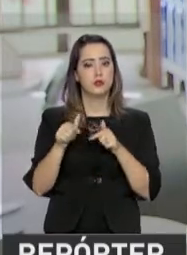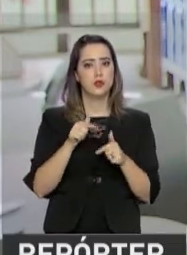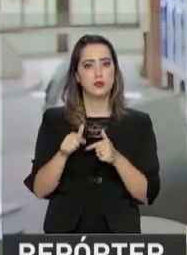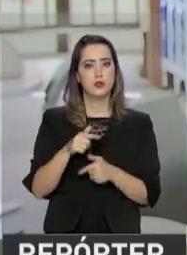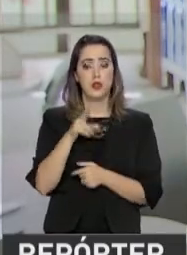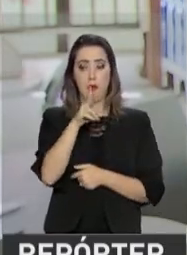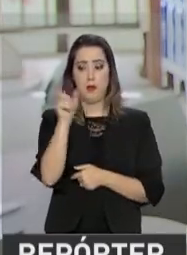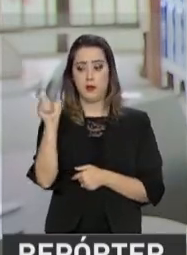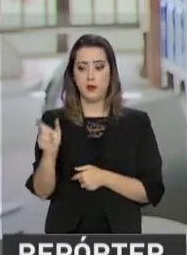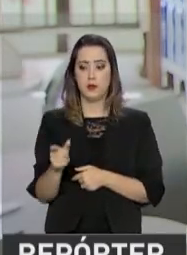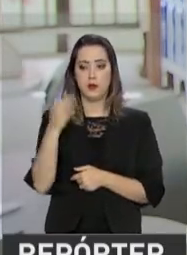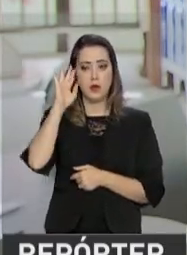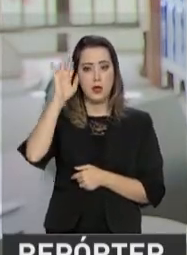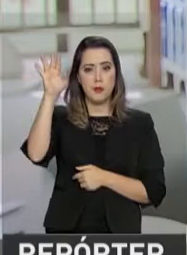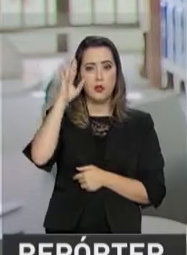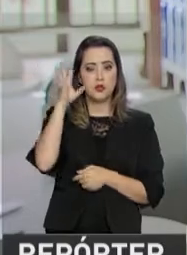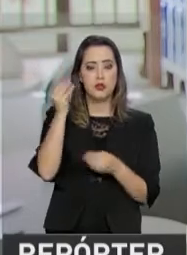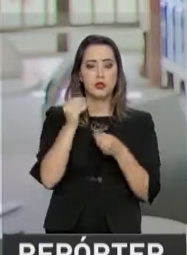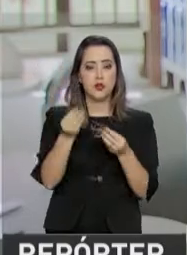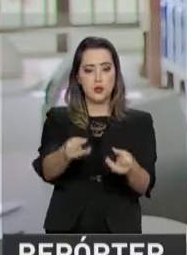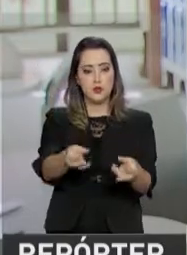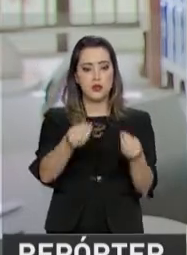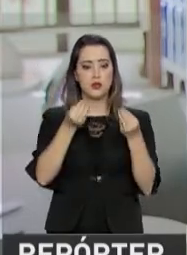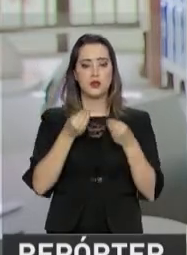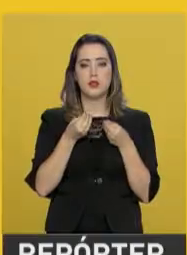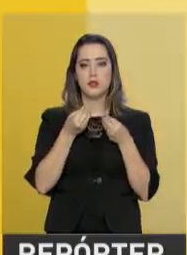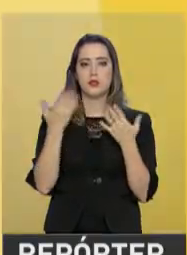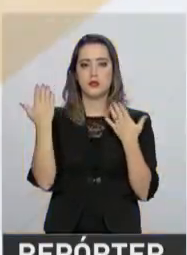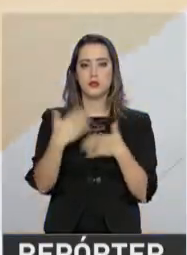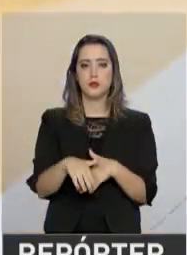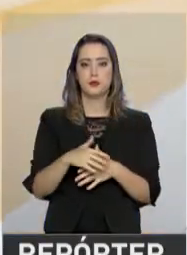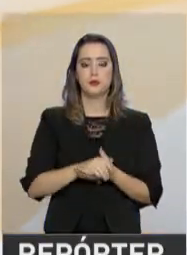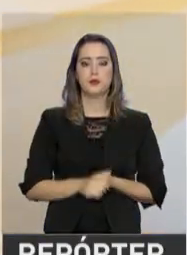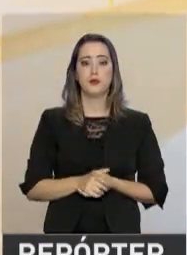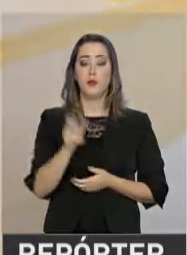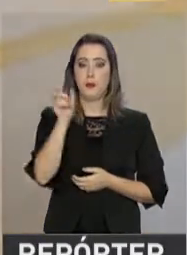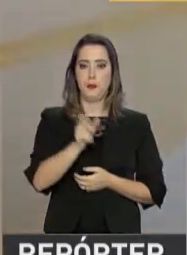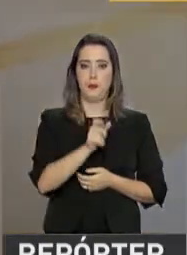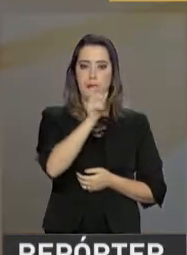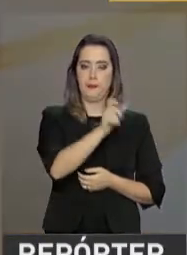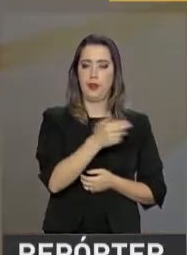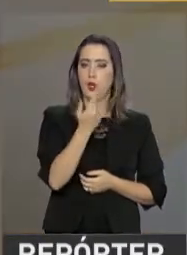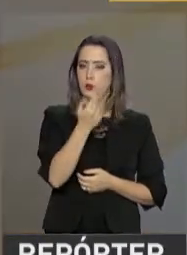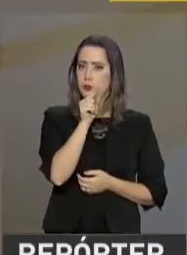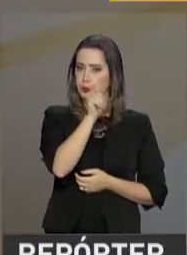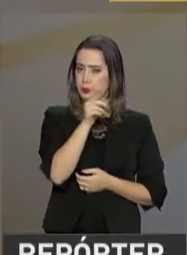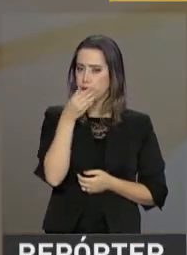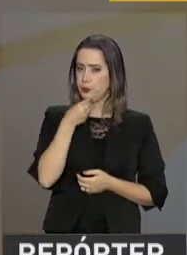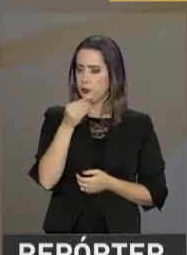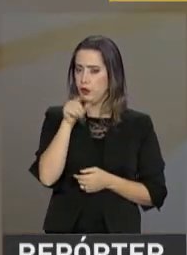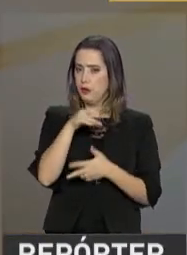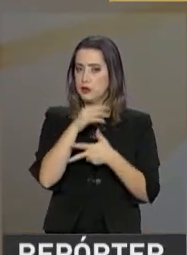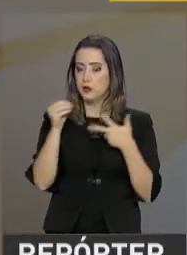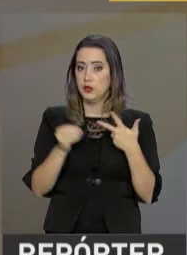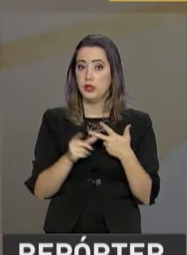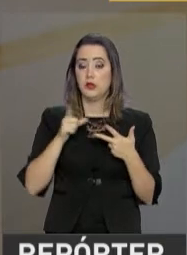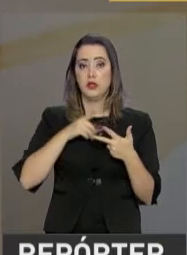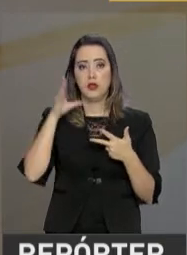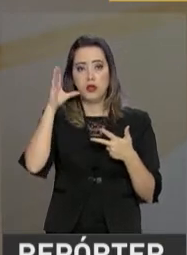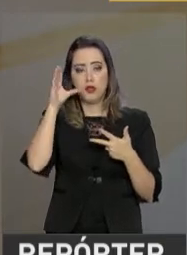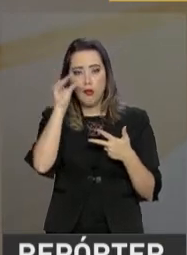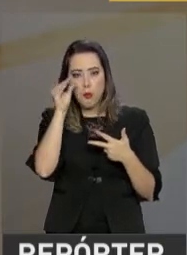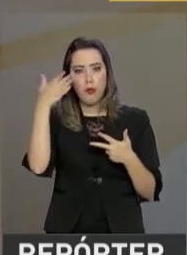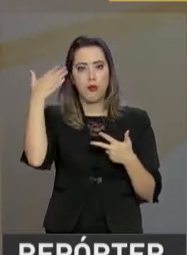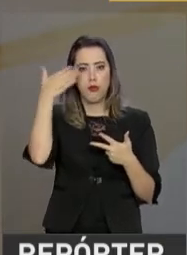imaginar aquilo que está sendo trazido na prova né candidatos como felipe que vão fazer o enem e tem baixa visão